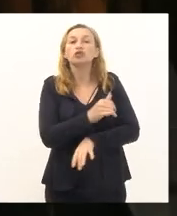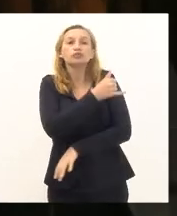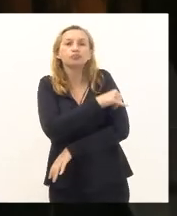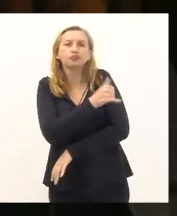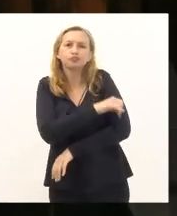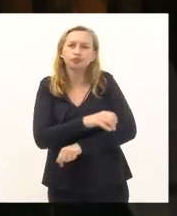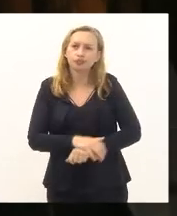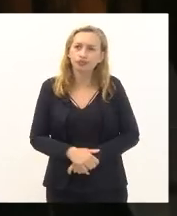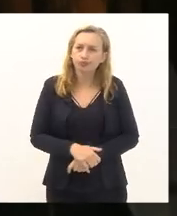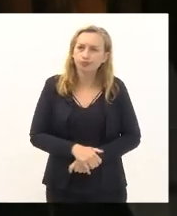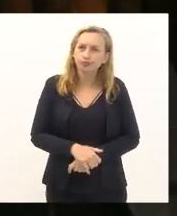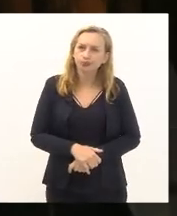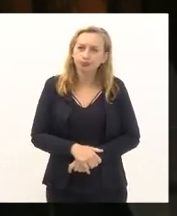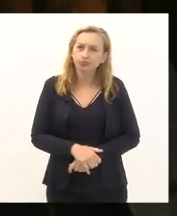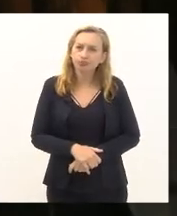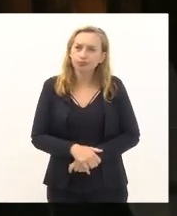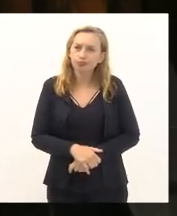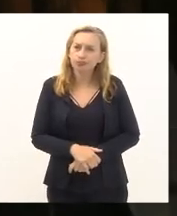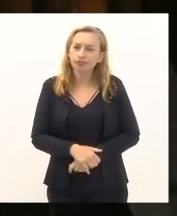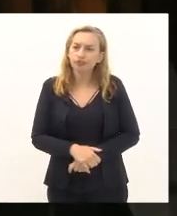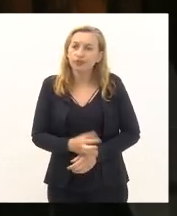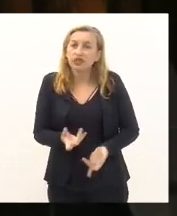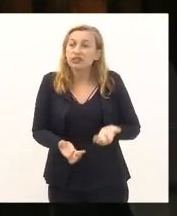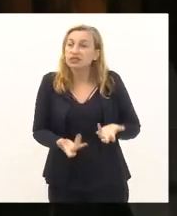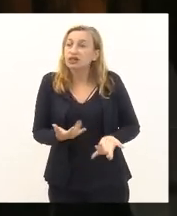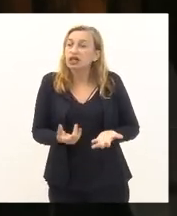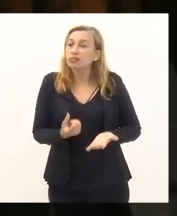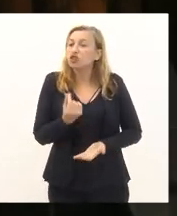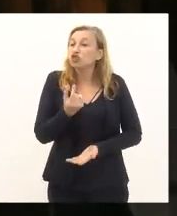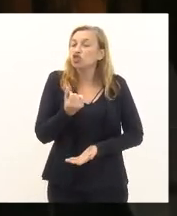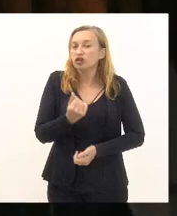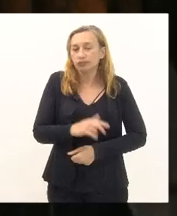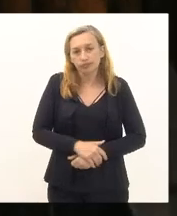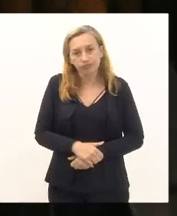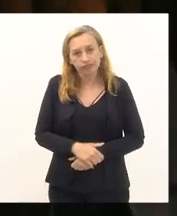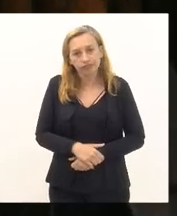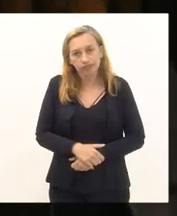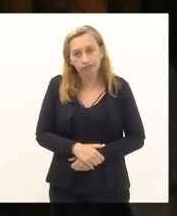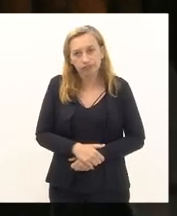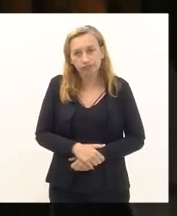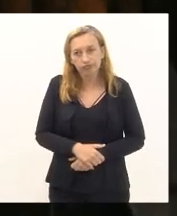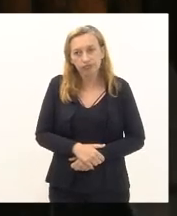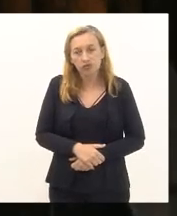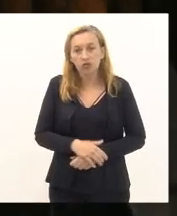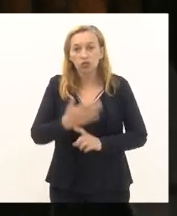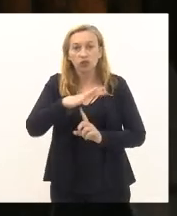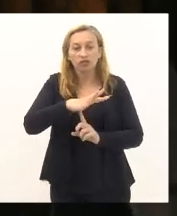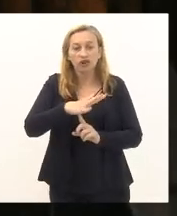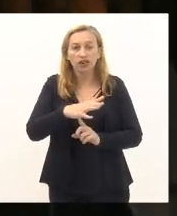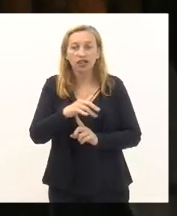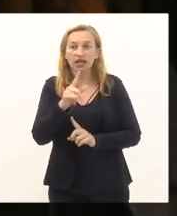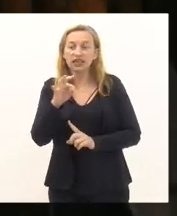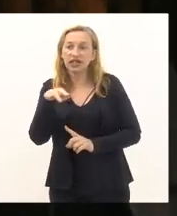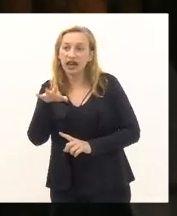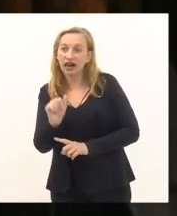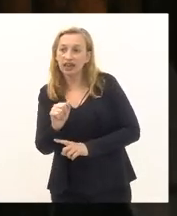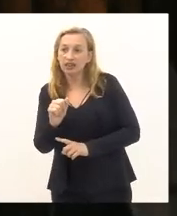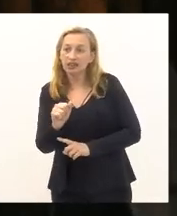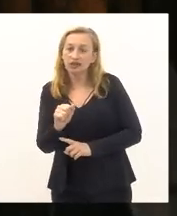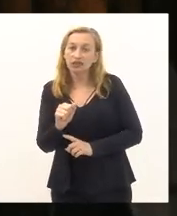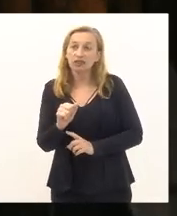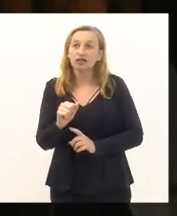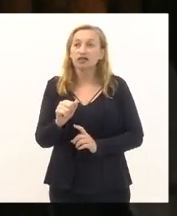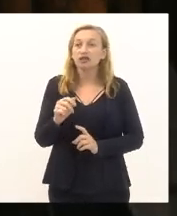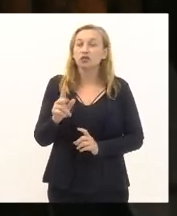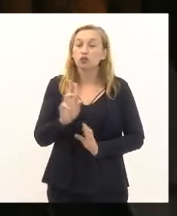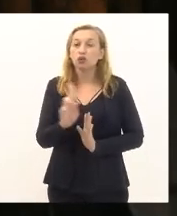Janeiro está queimando dinheiro numa feira literária chamada Ler para Valer.